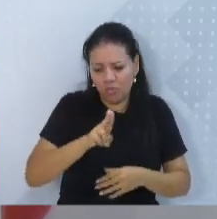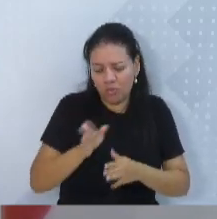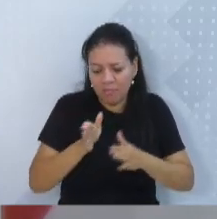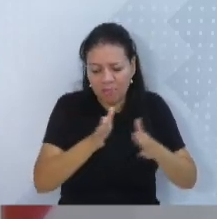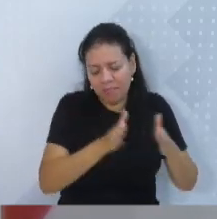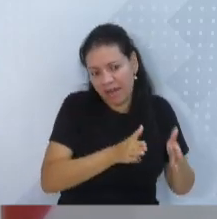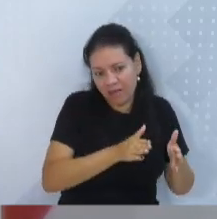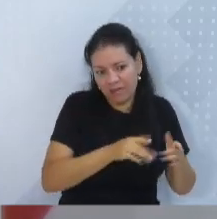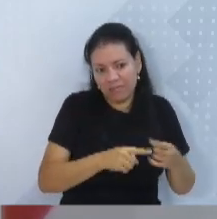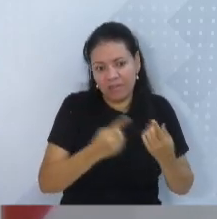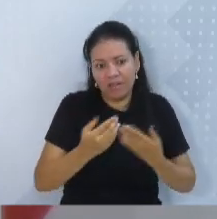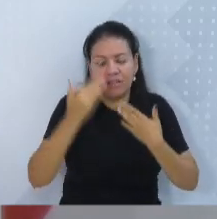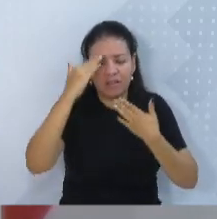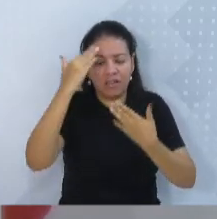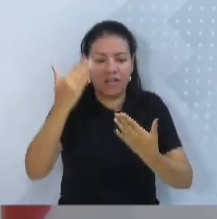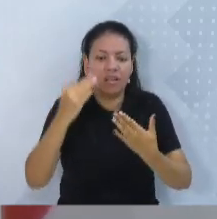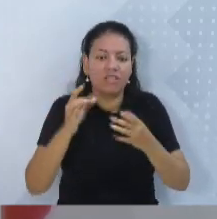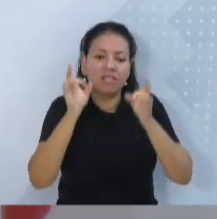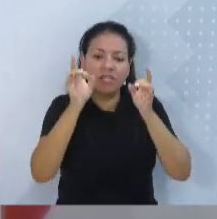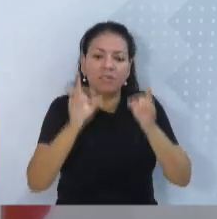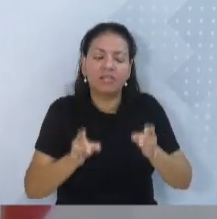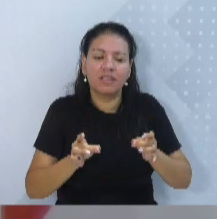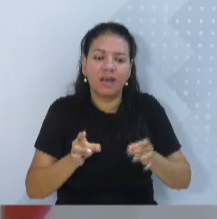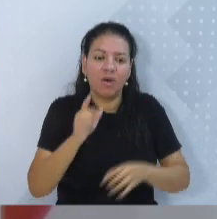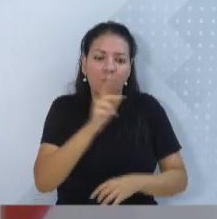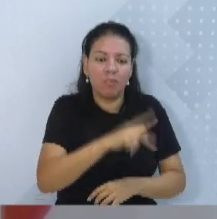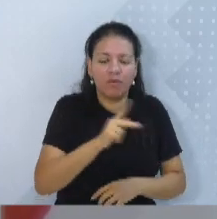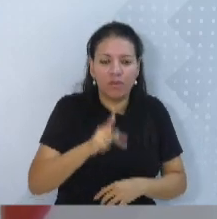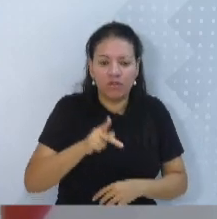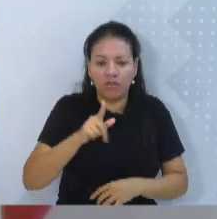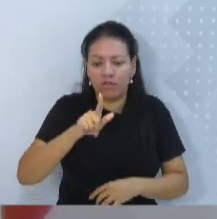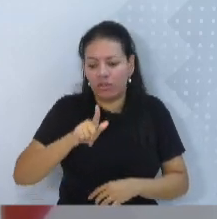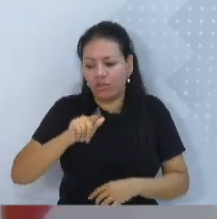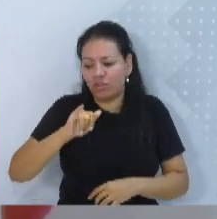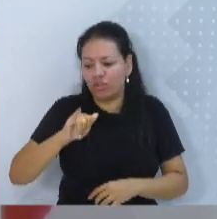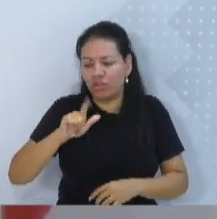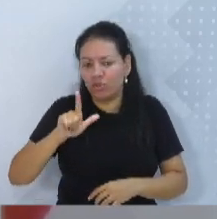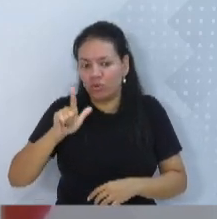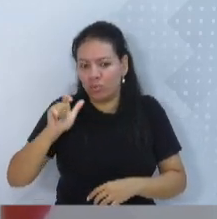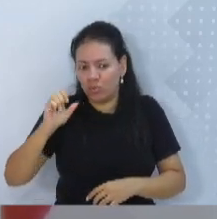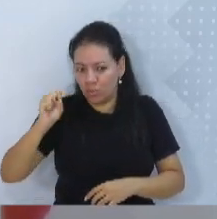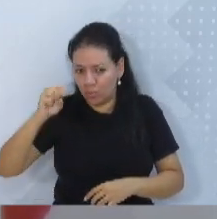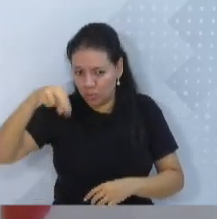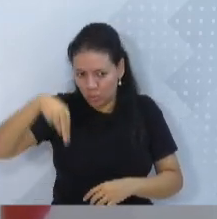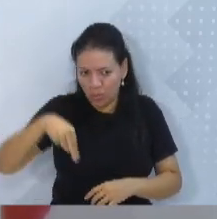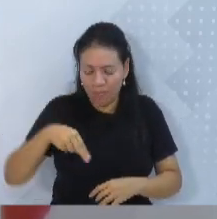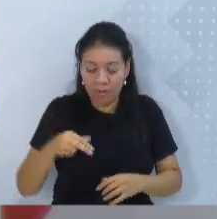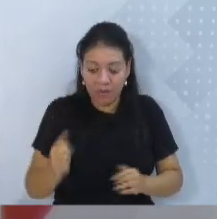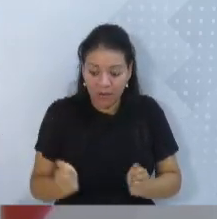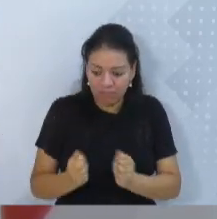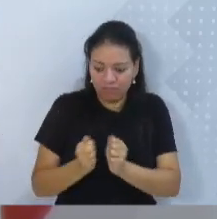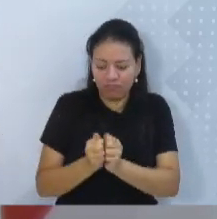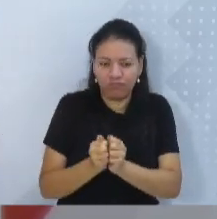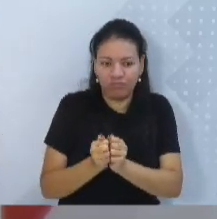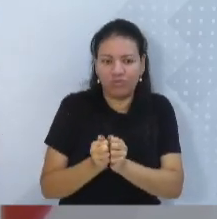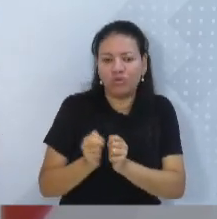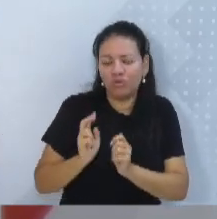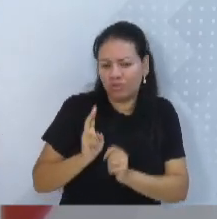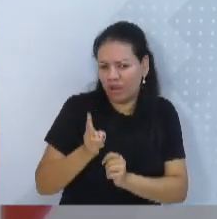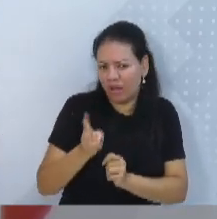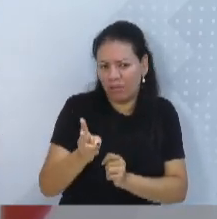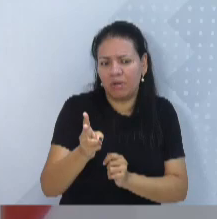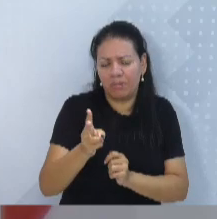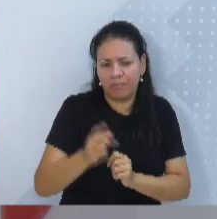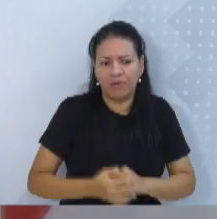mas quero agradecer quem especial Professor Gilson que é um parceiro de luta eu diria né